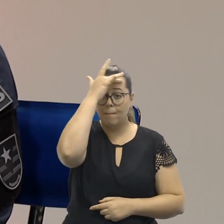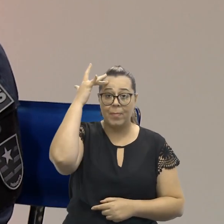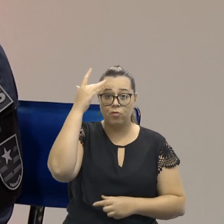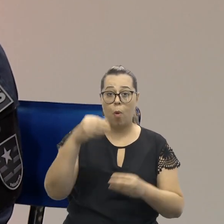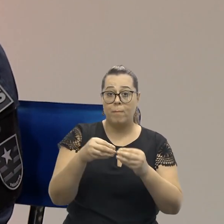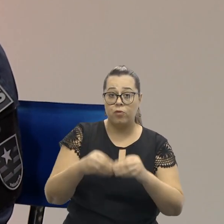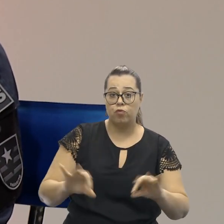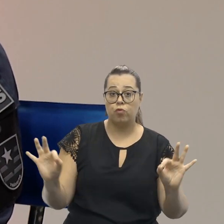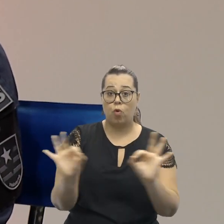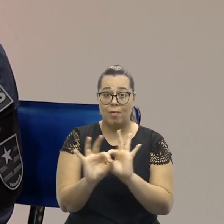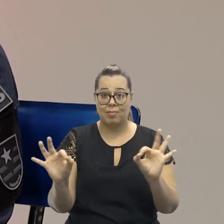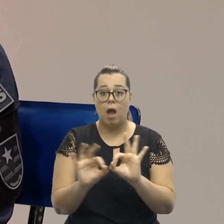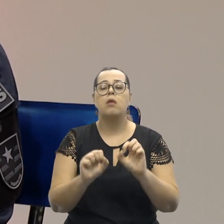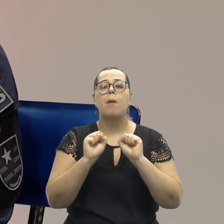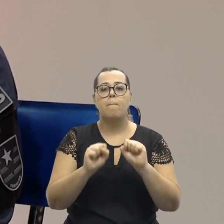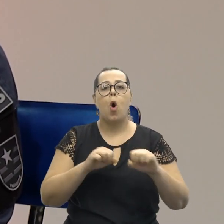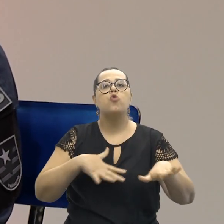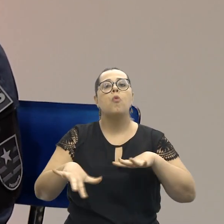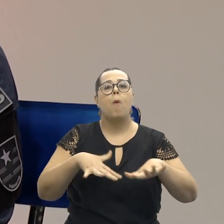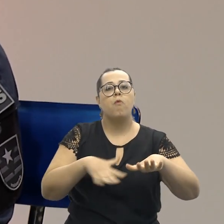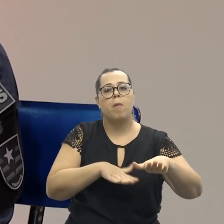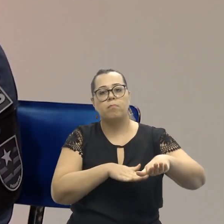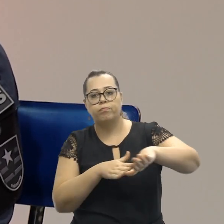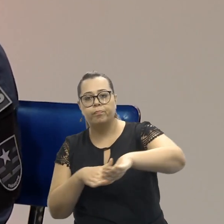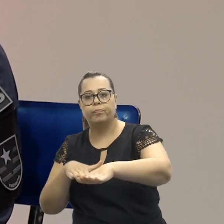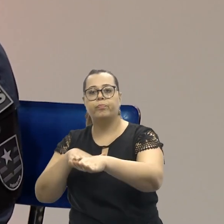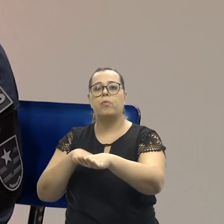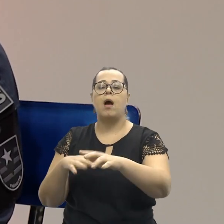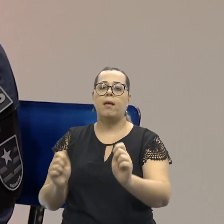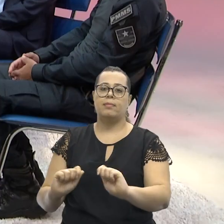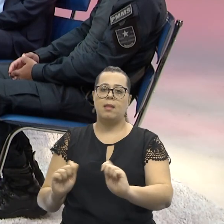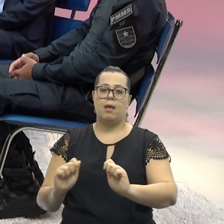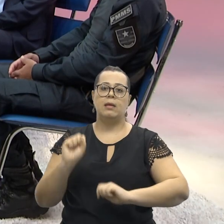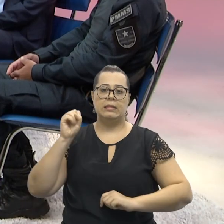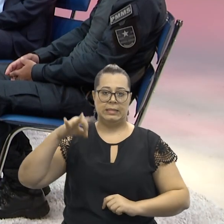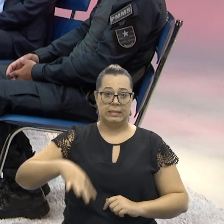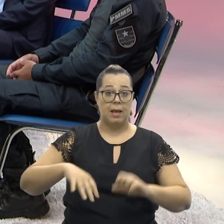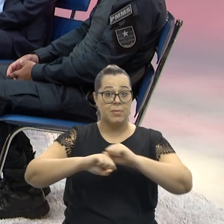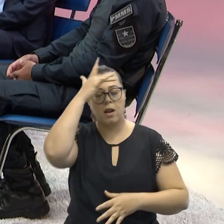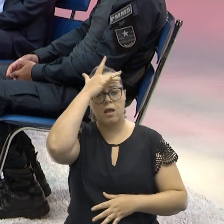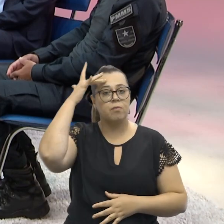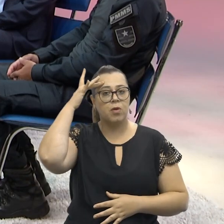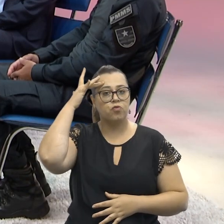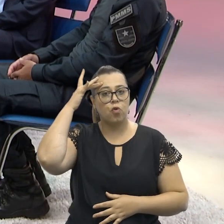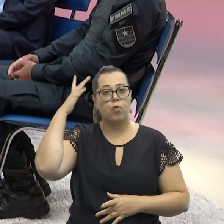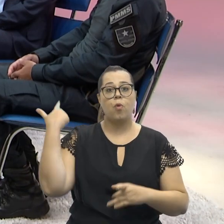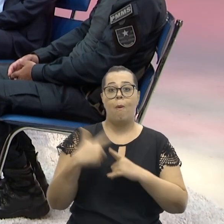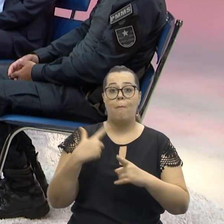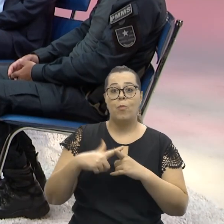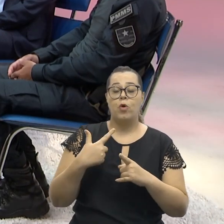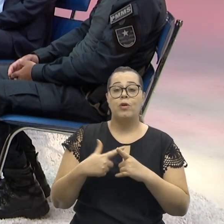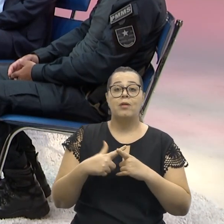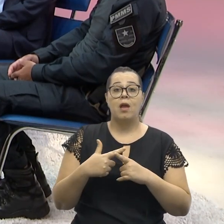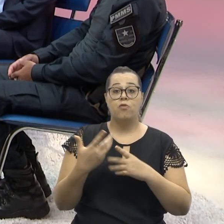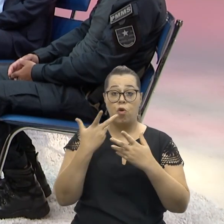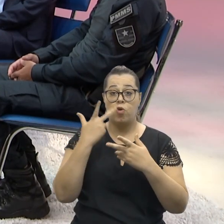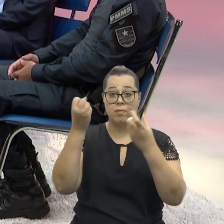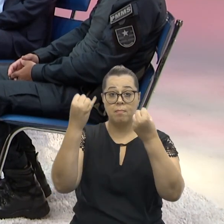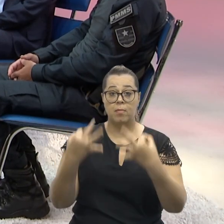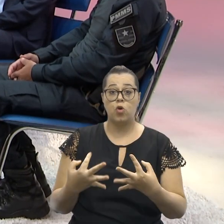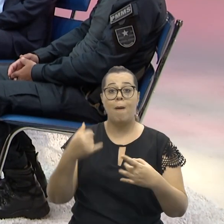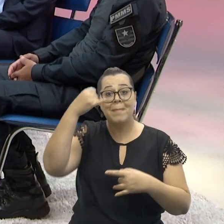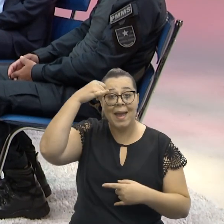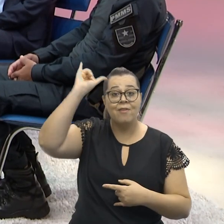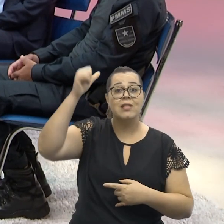caso não tenha acidente, as pessoas podem e devem retirar o veículo da via. É importante a população saber isso também, porque é